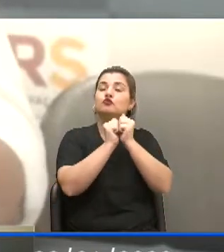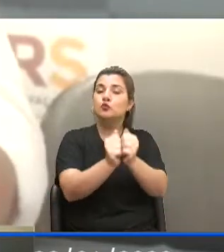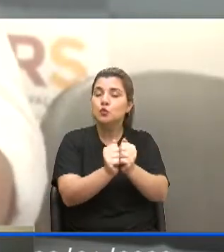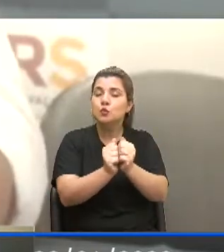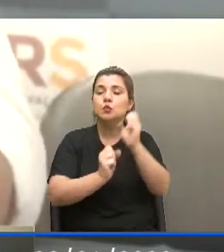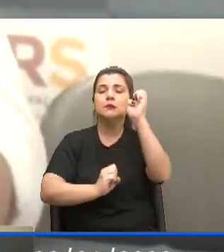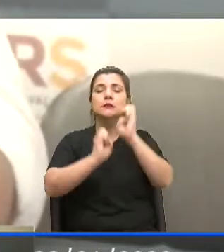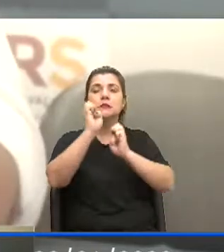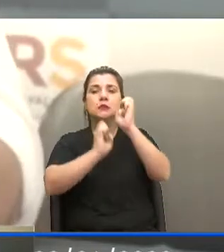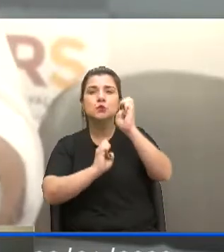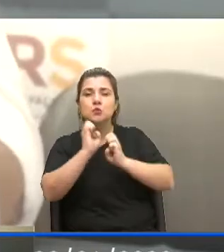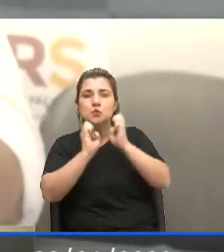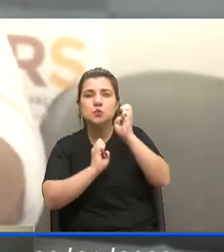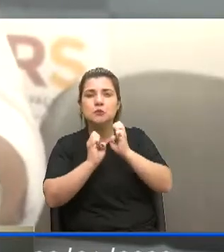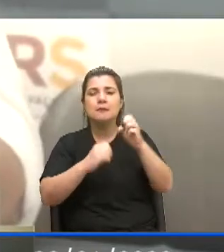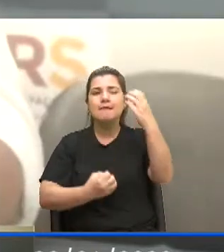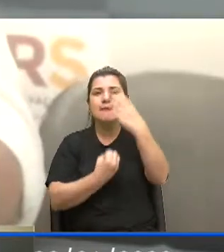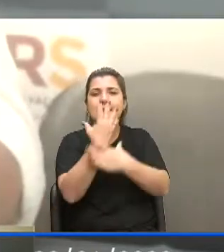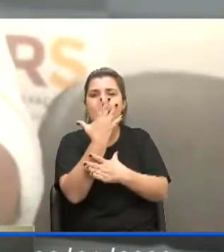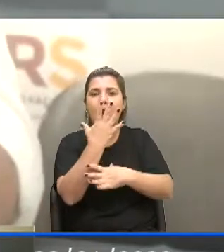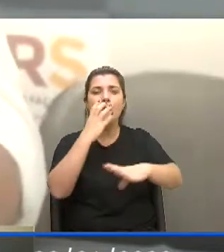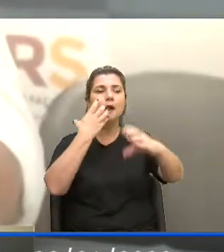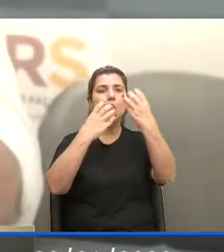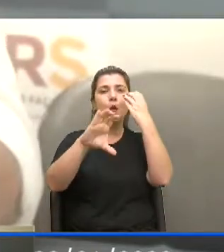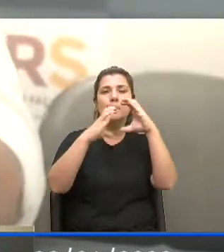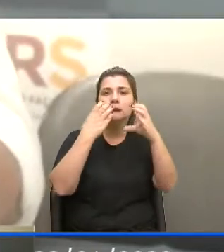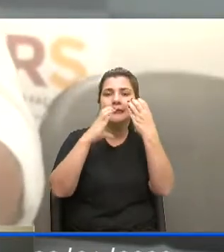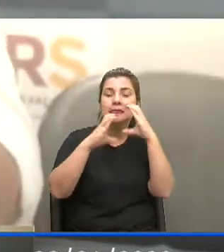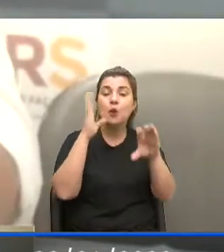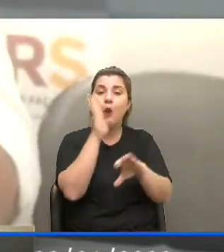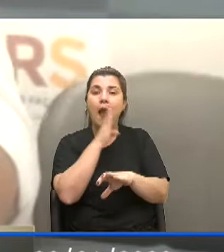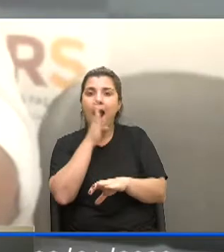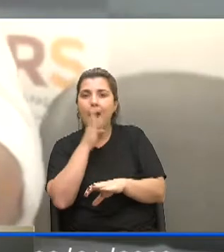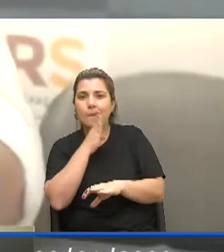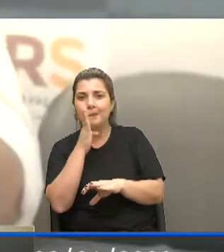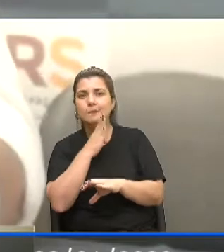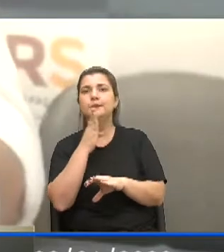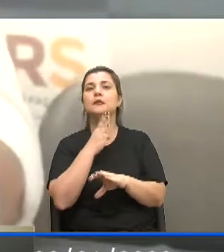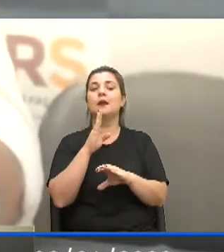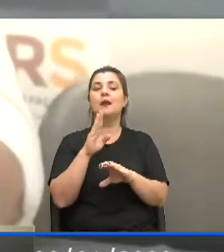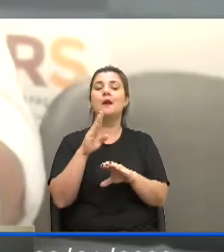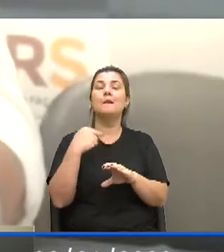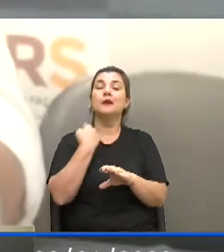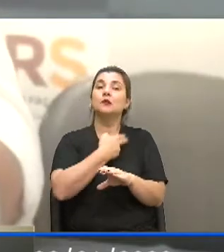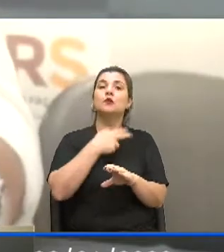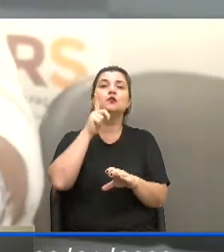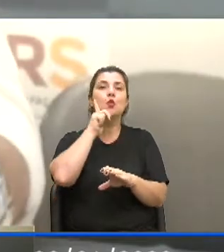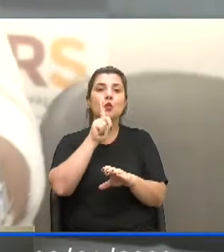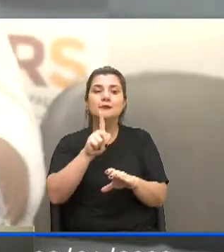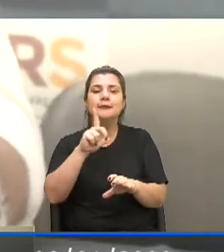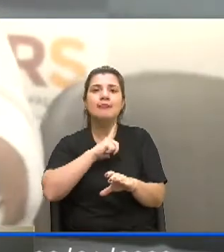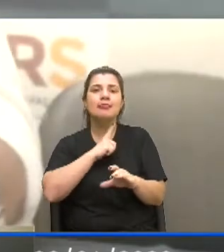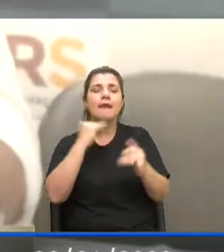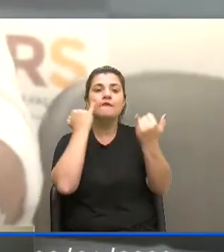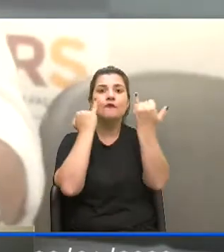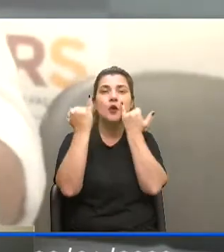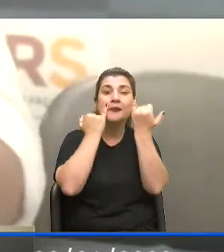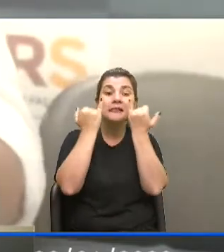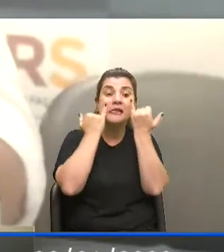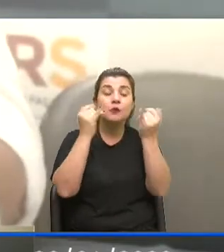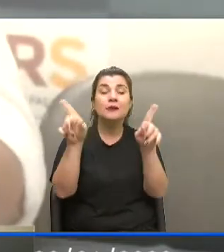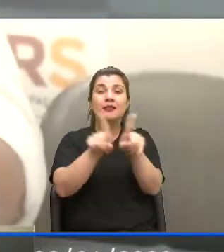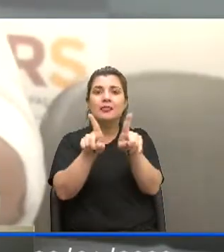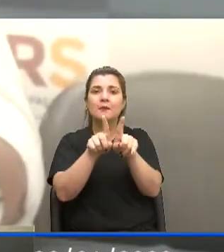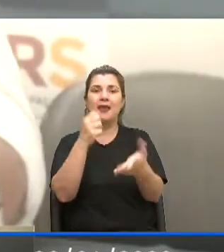de comunicação muito oportuno para que a gente possa ter a informação e apoiar as empresas